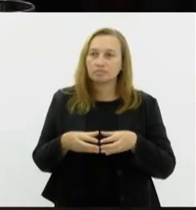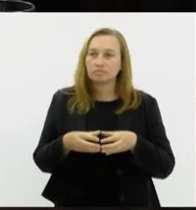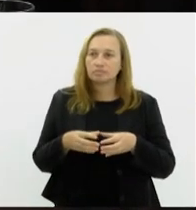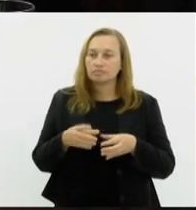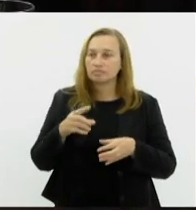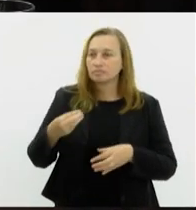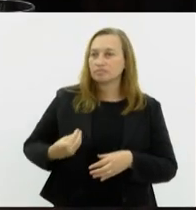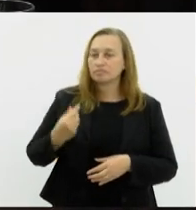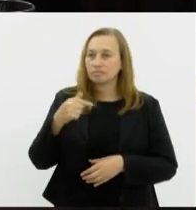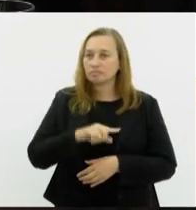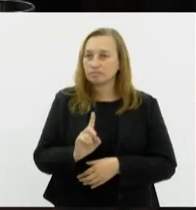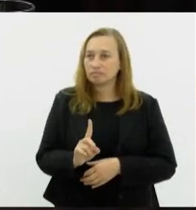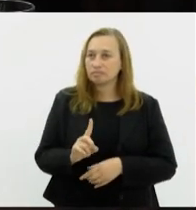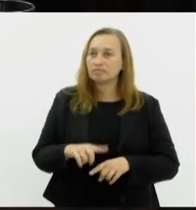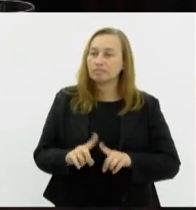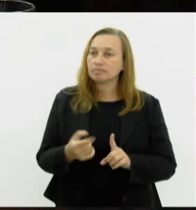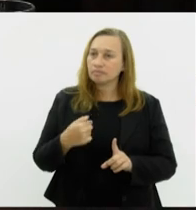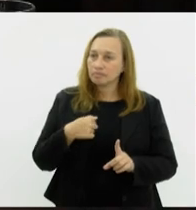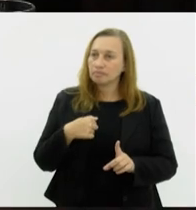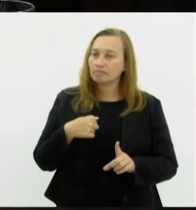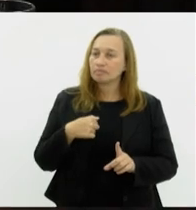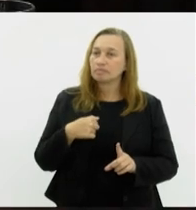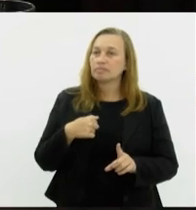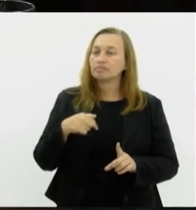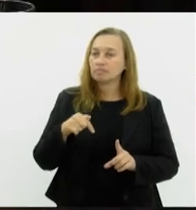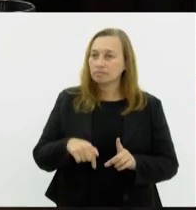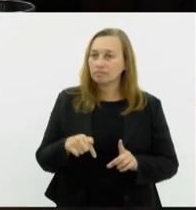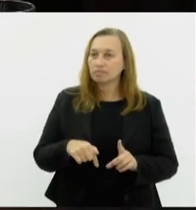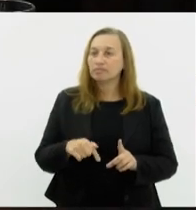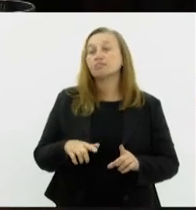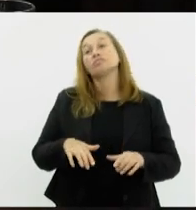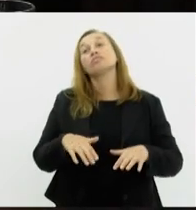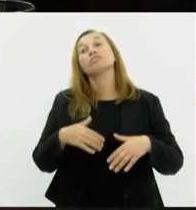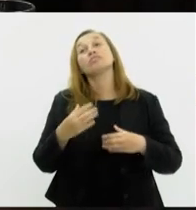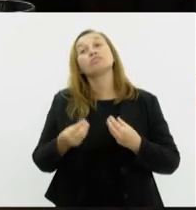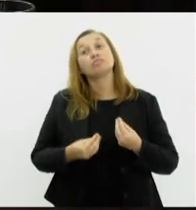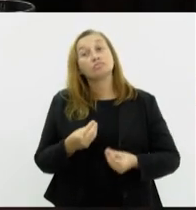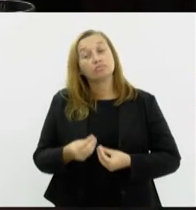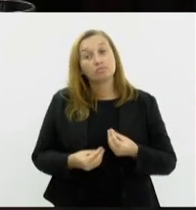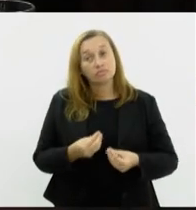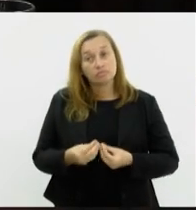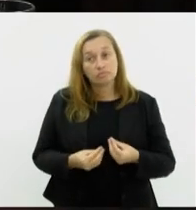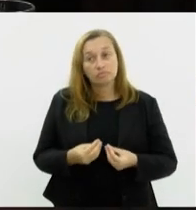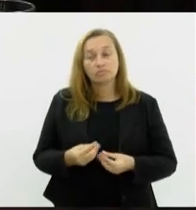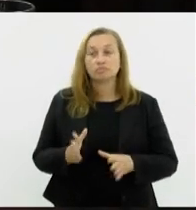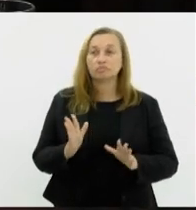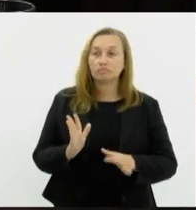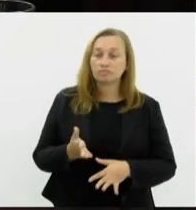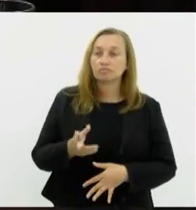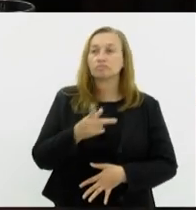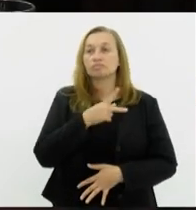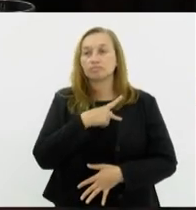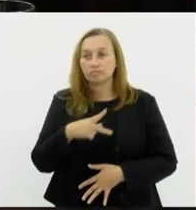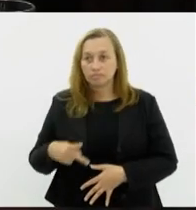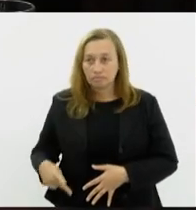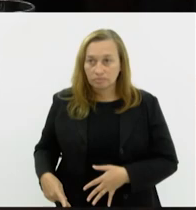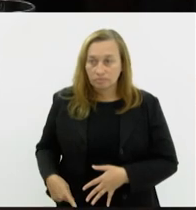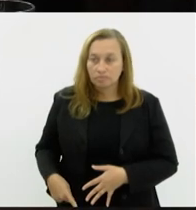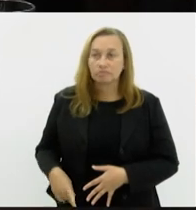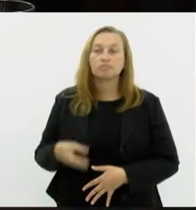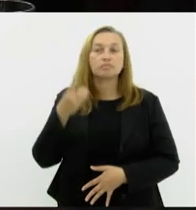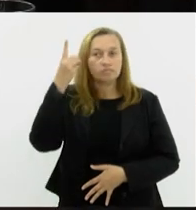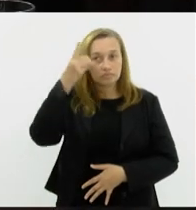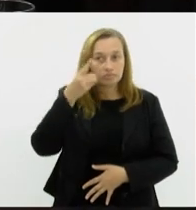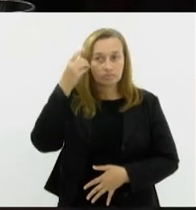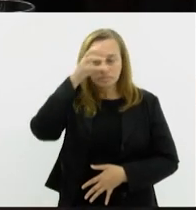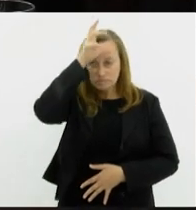estão presentes, mas eu estou presente. Como há um precedente, já que a presidência, na figura da deputada